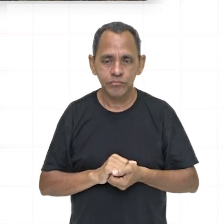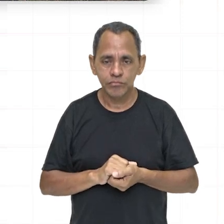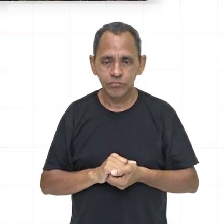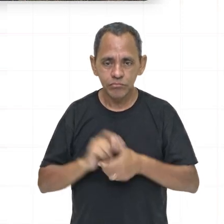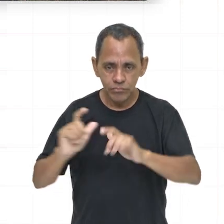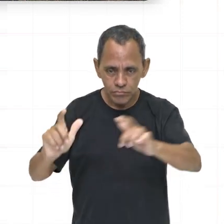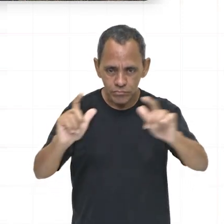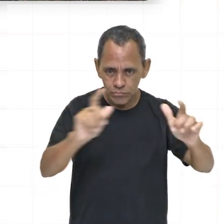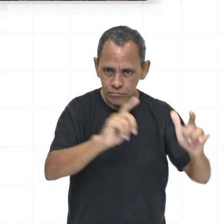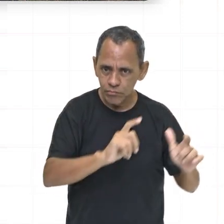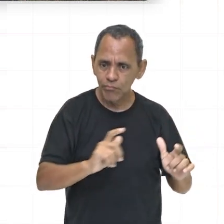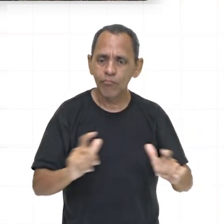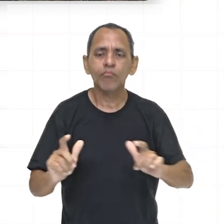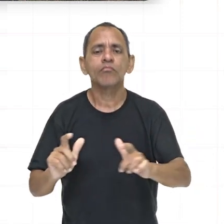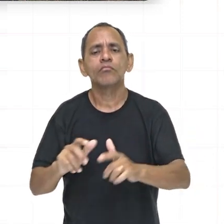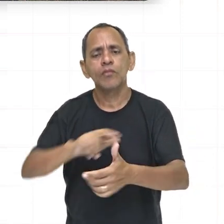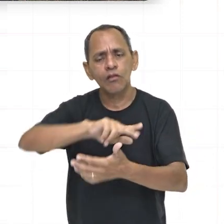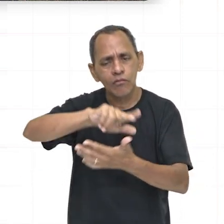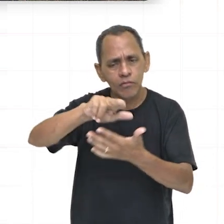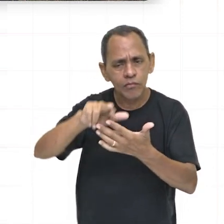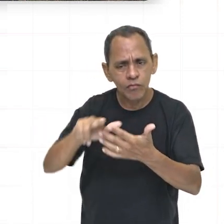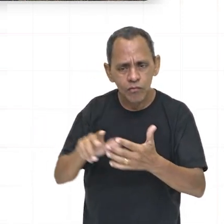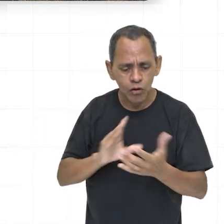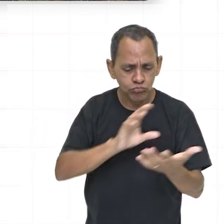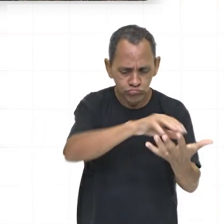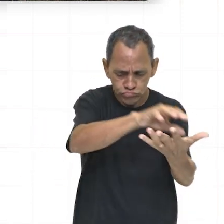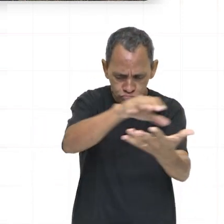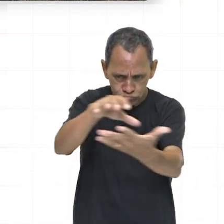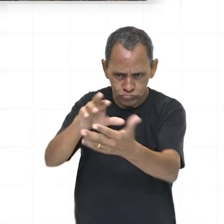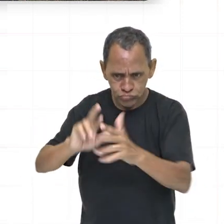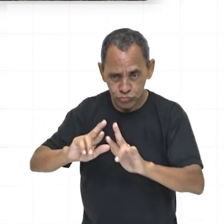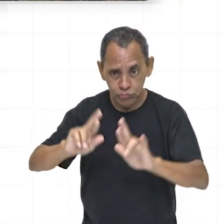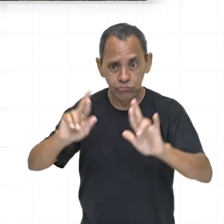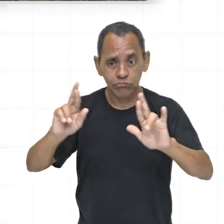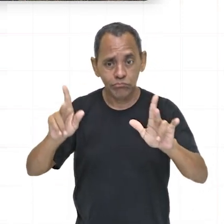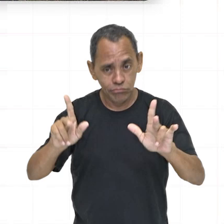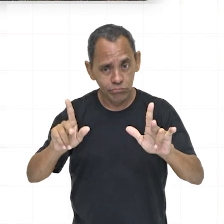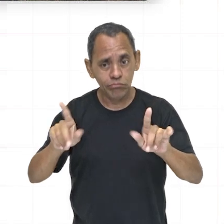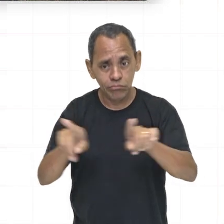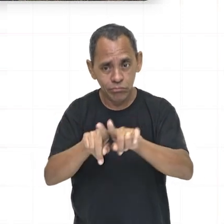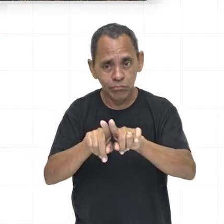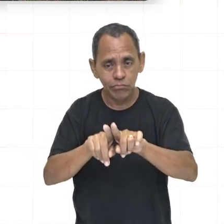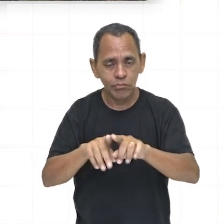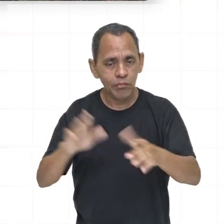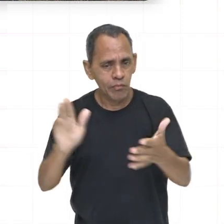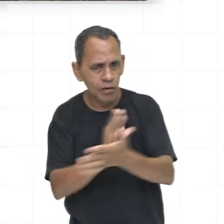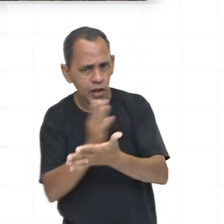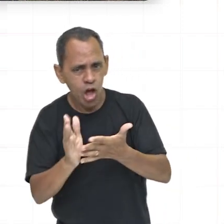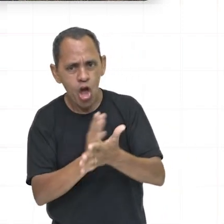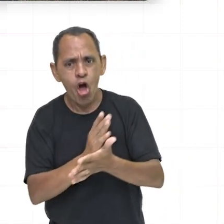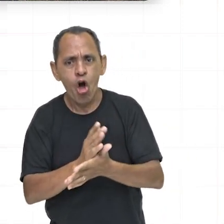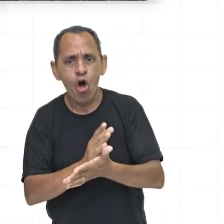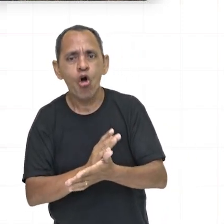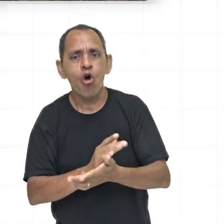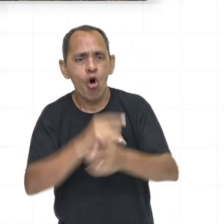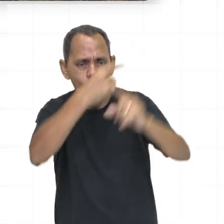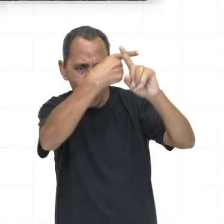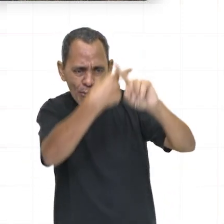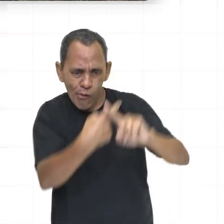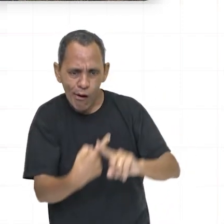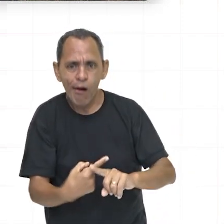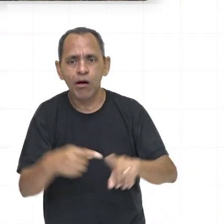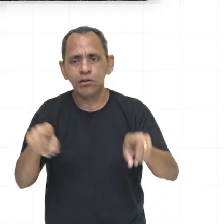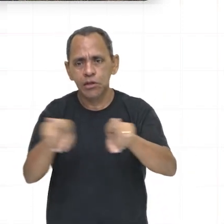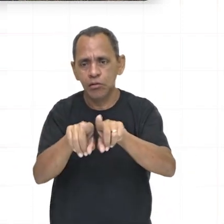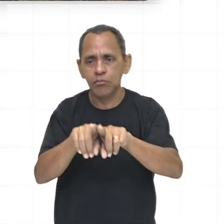lá, historicamente, várias tribos diferentes, algumas inclusive inimigas de outras, elas circulavam